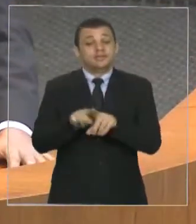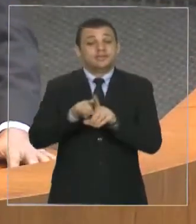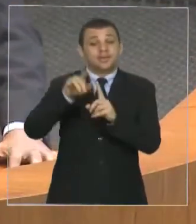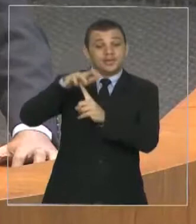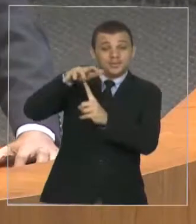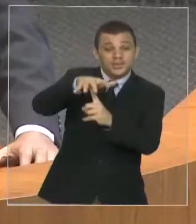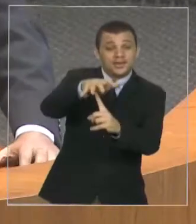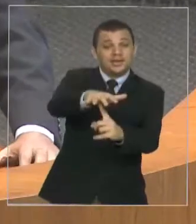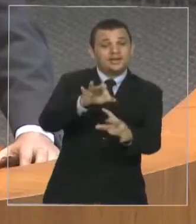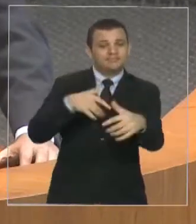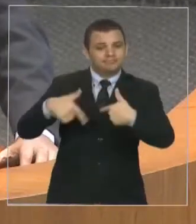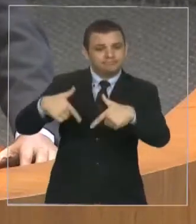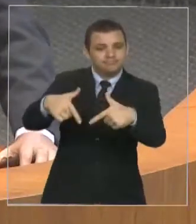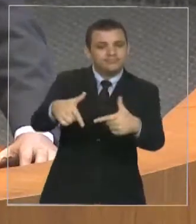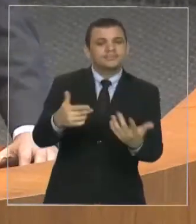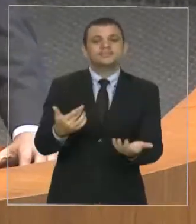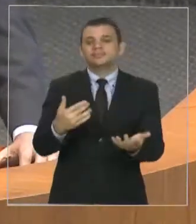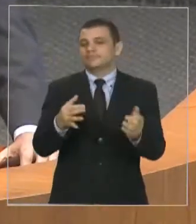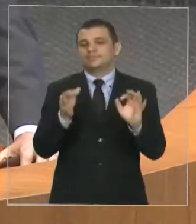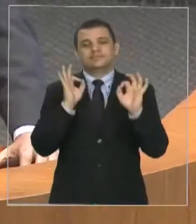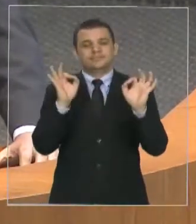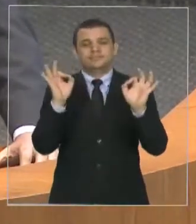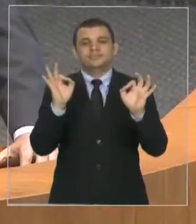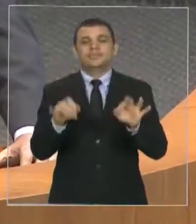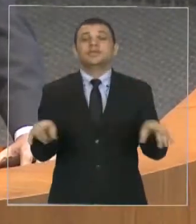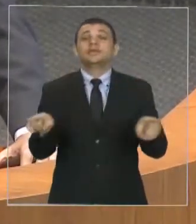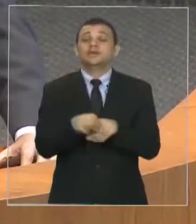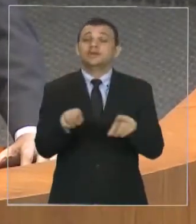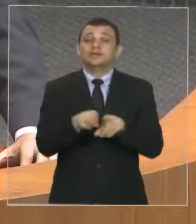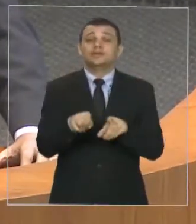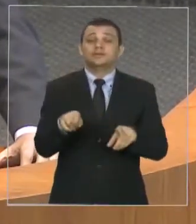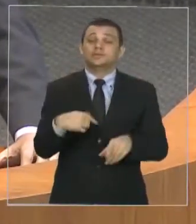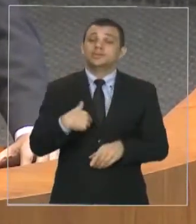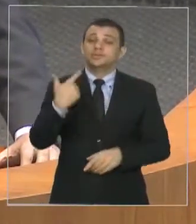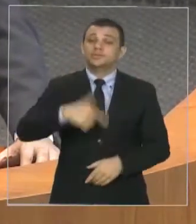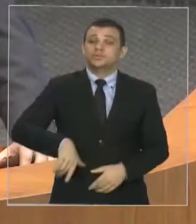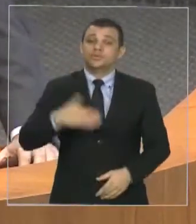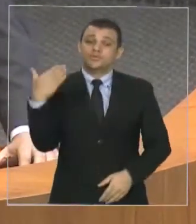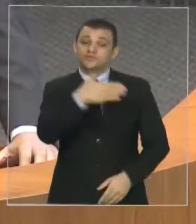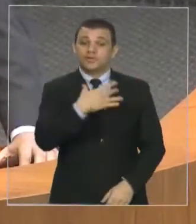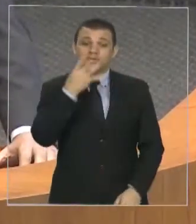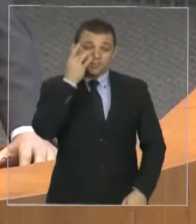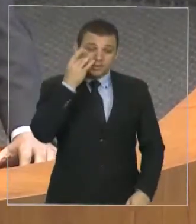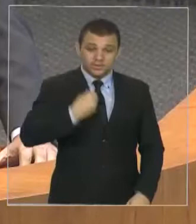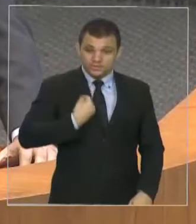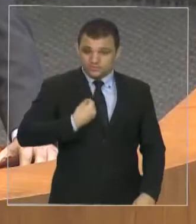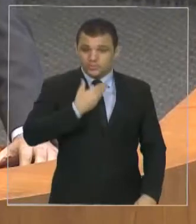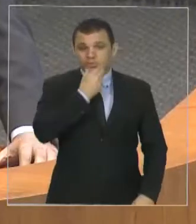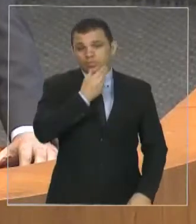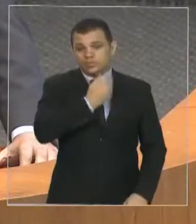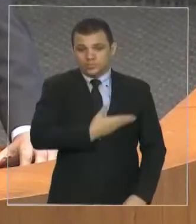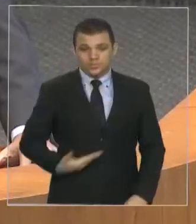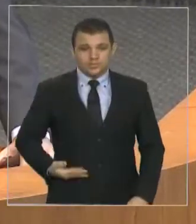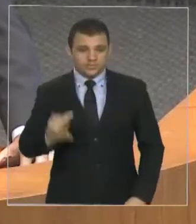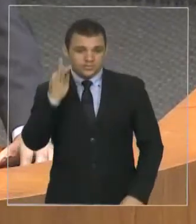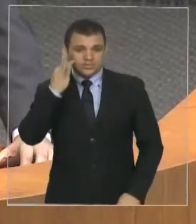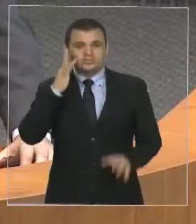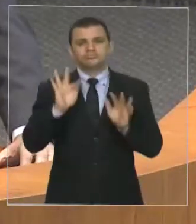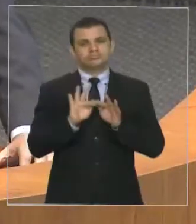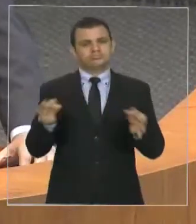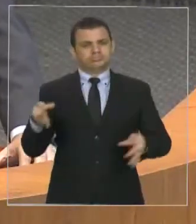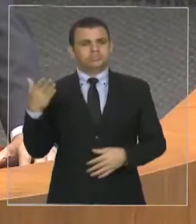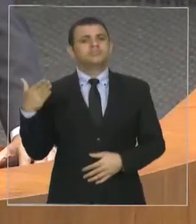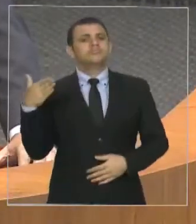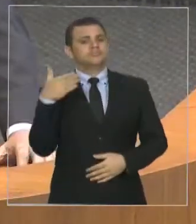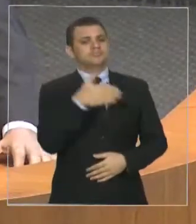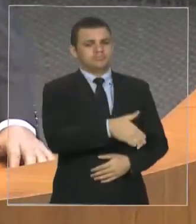funcionando, foi realmente algo fantástico. E ressalto a presença do governador, que de maneira muito simples estava lá no meio do povo